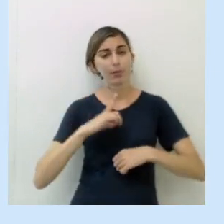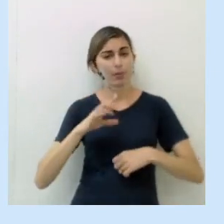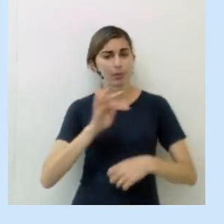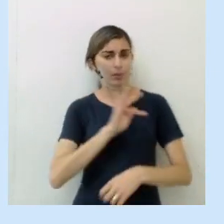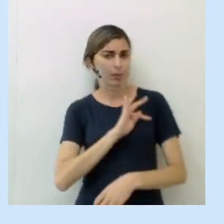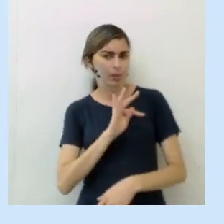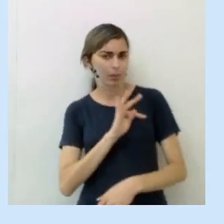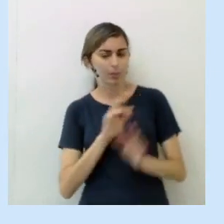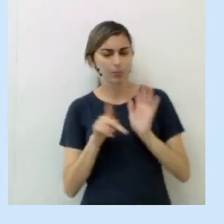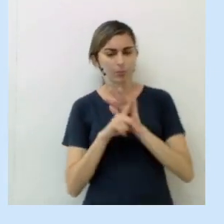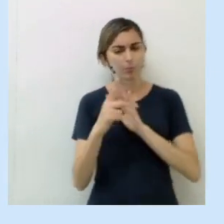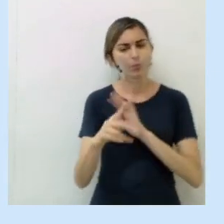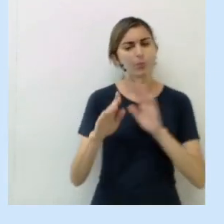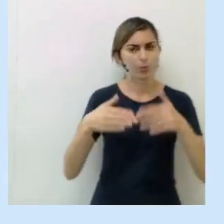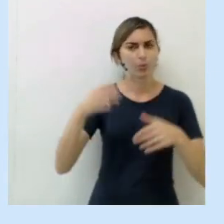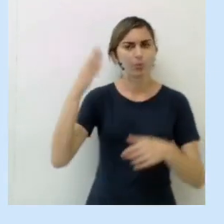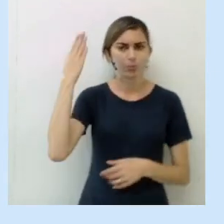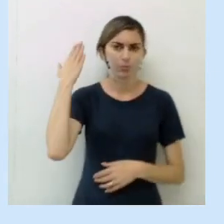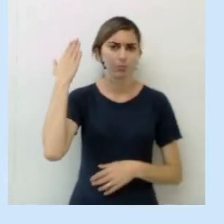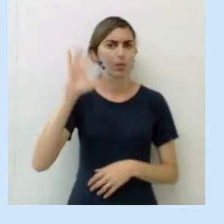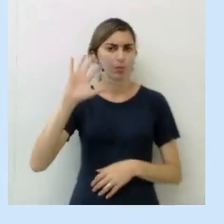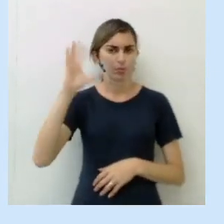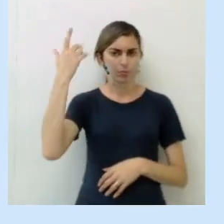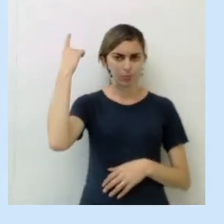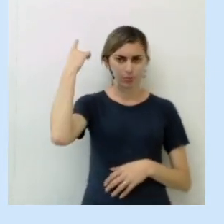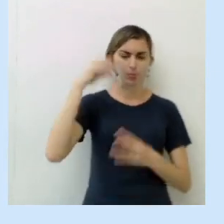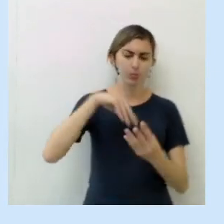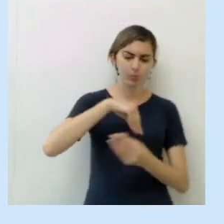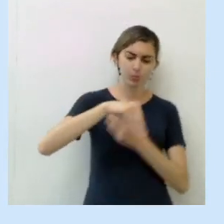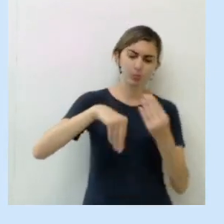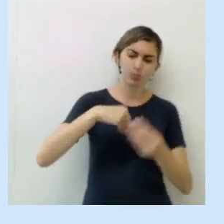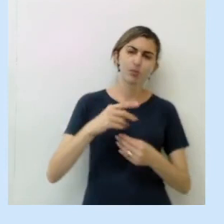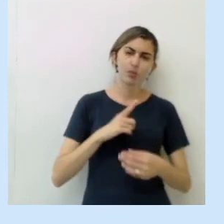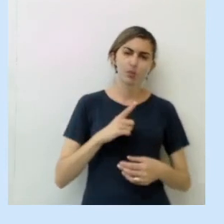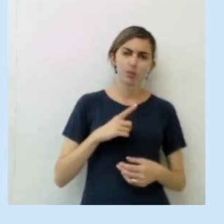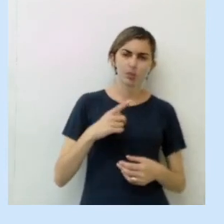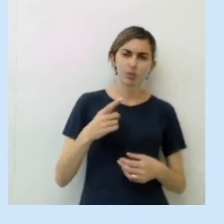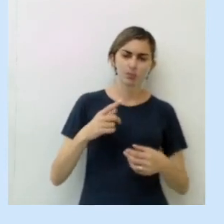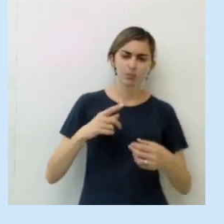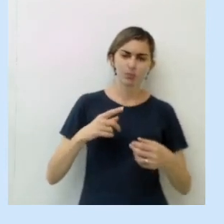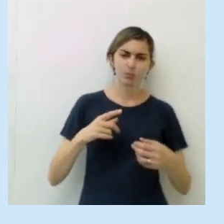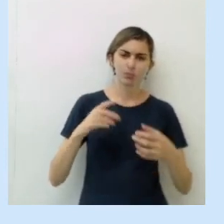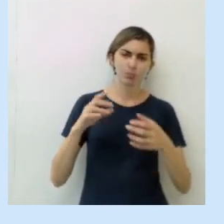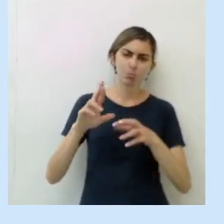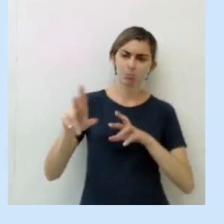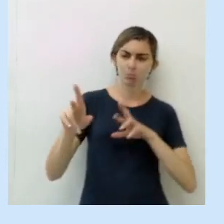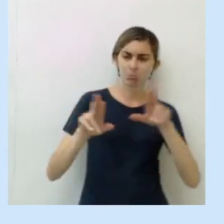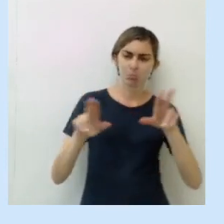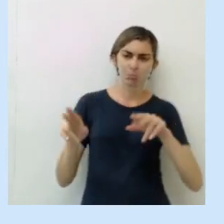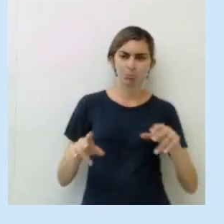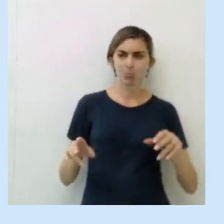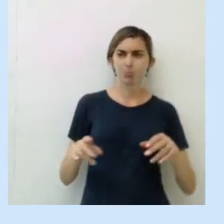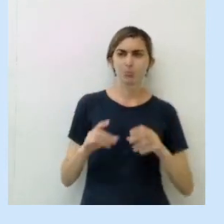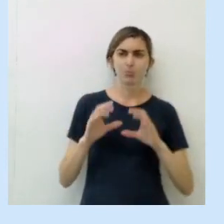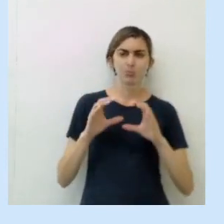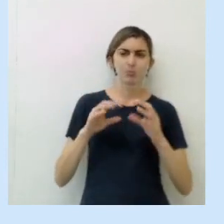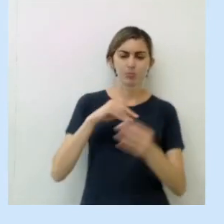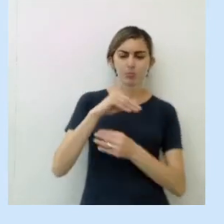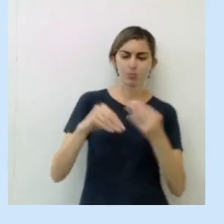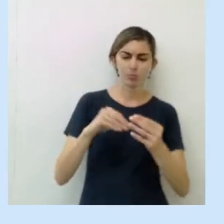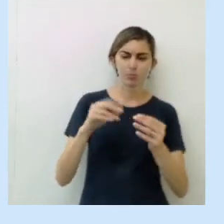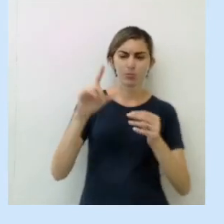técnica específica para esses casos, onde meu composto ele tem ligantes bem distintos. E aí a gente